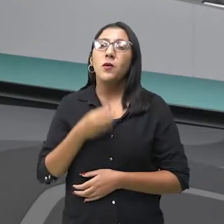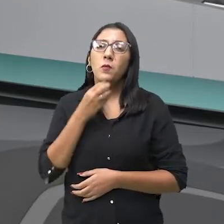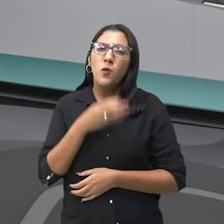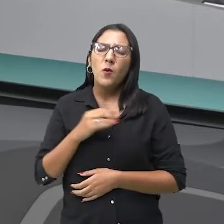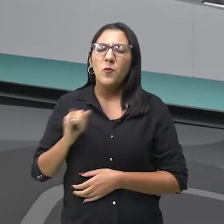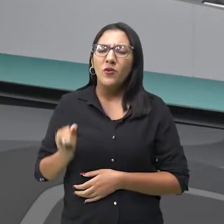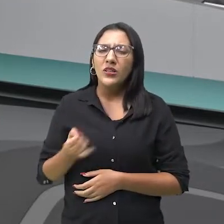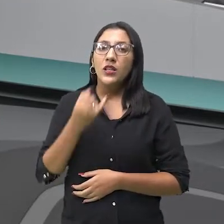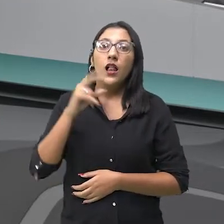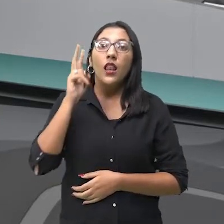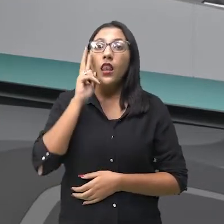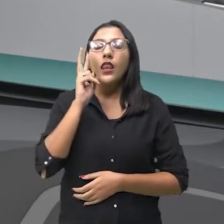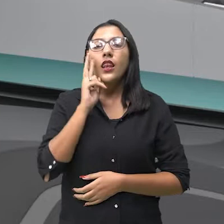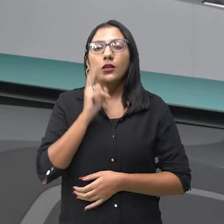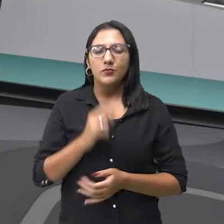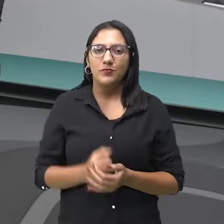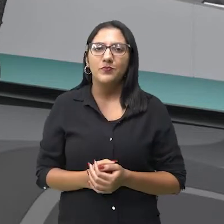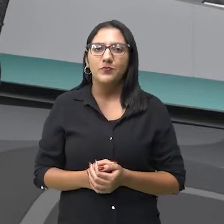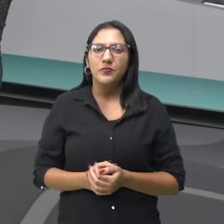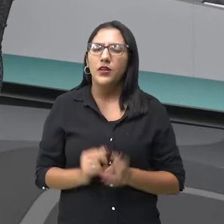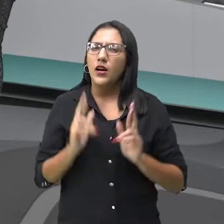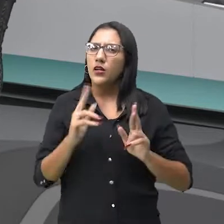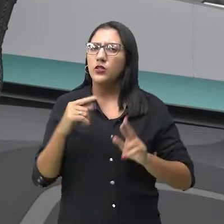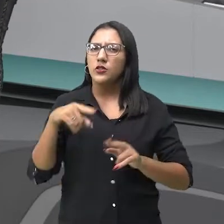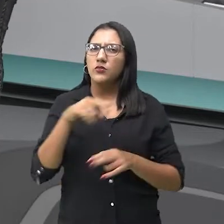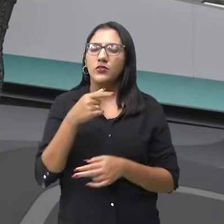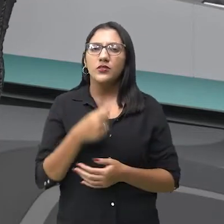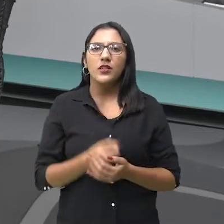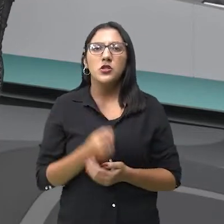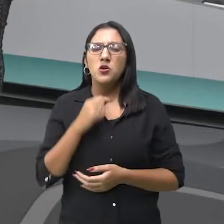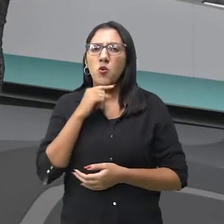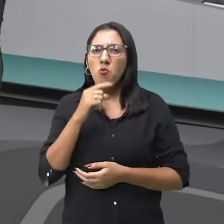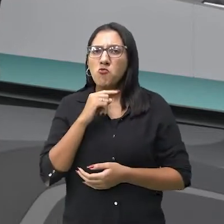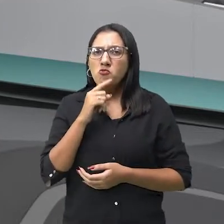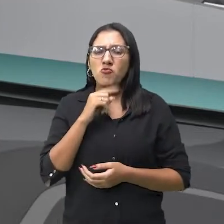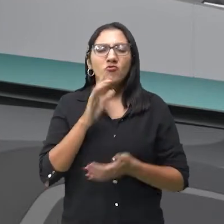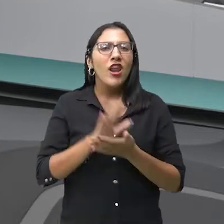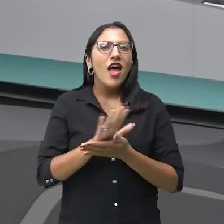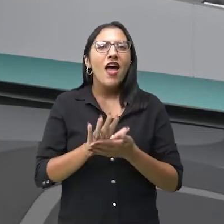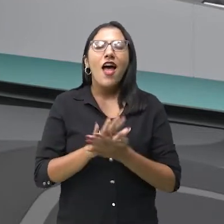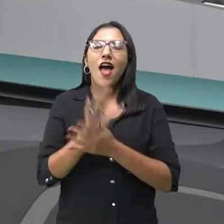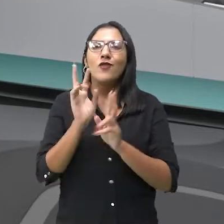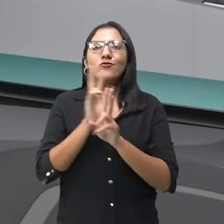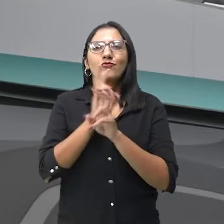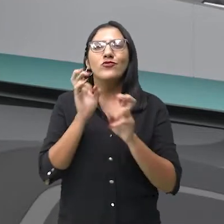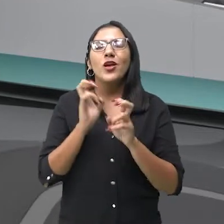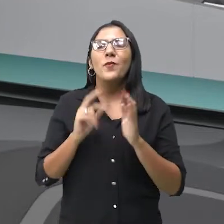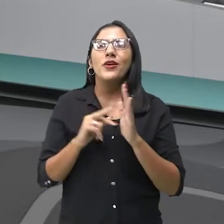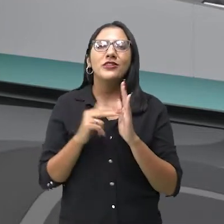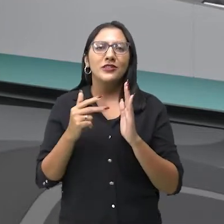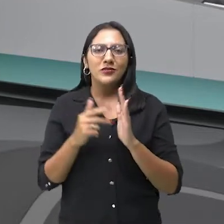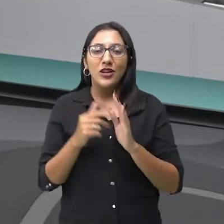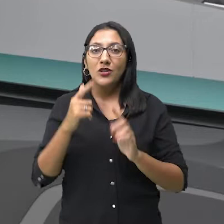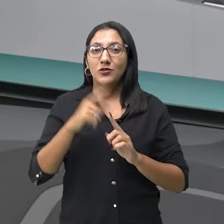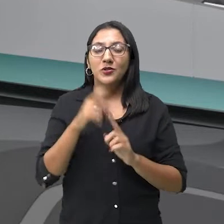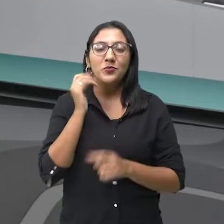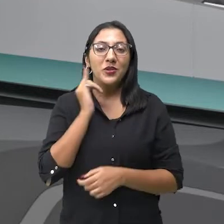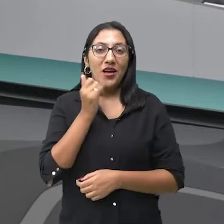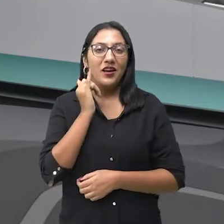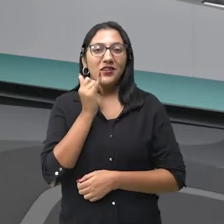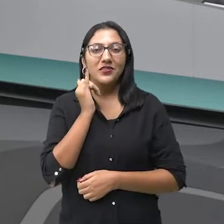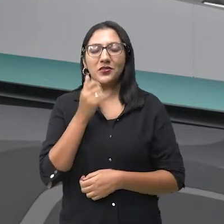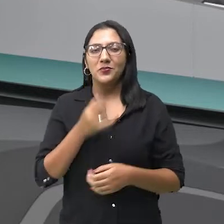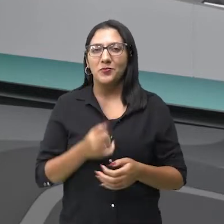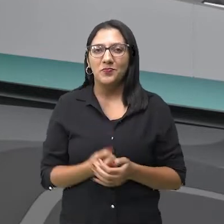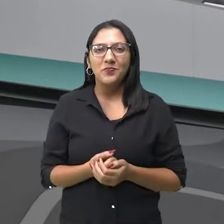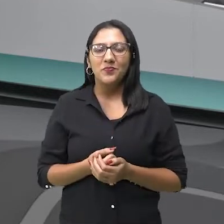de reforçar. E aí acredito que o pessoal do 7º ano não tenha mais dúvida do que significa o tipo textual narrativa,